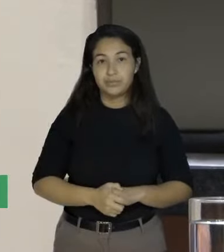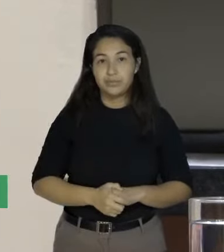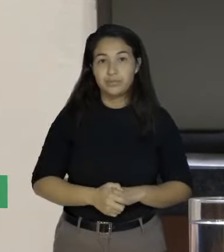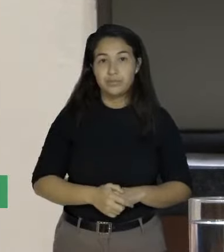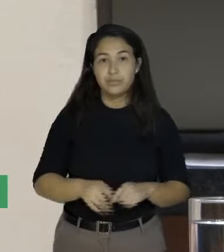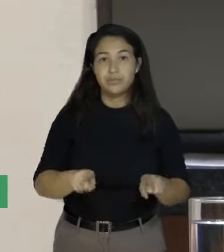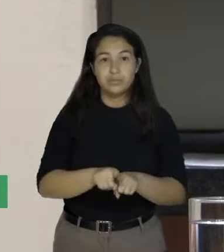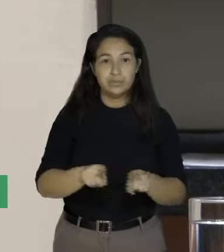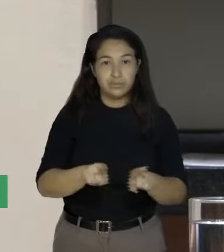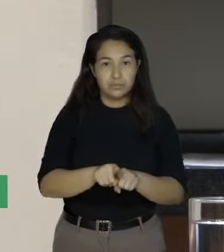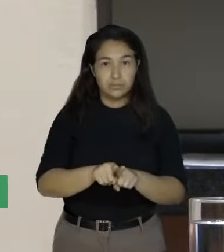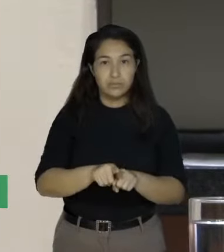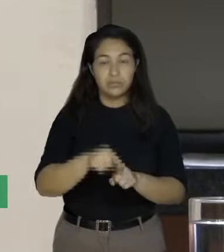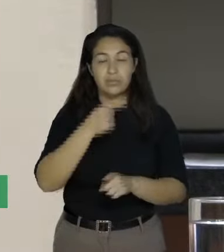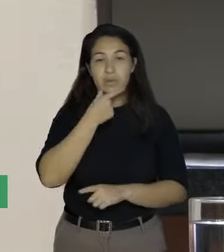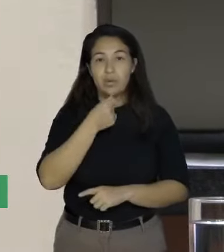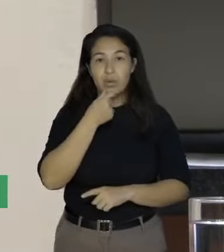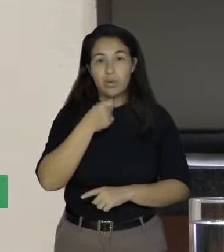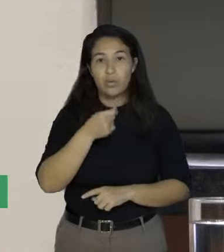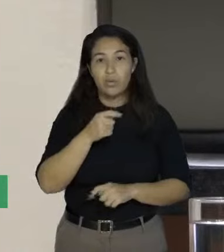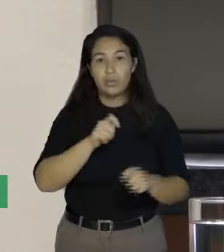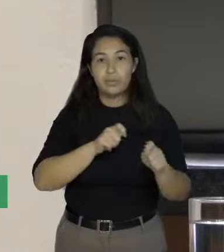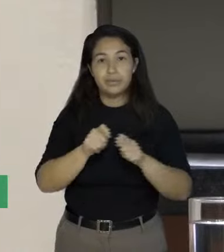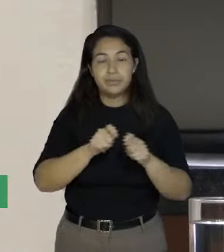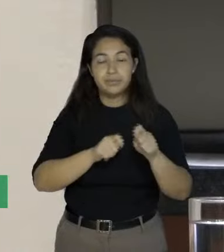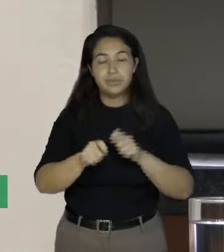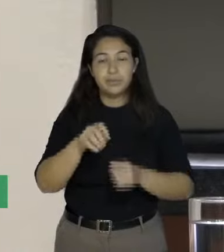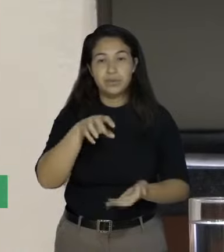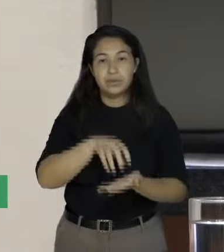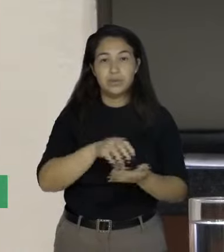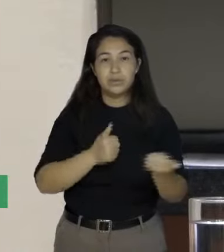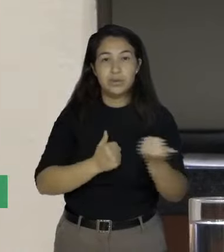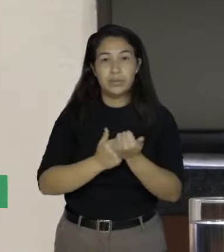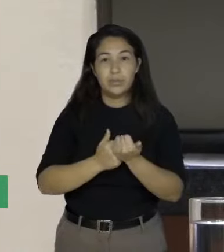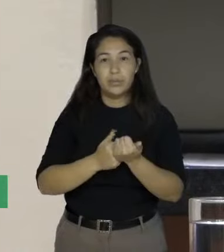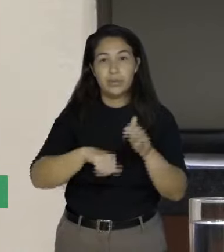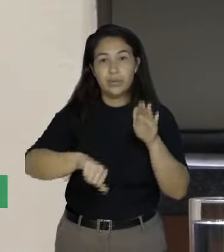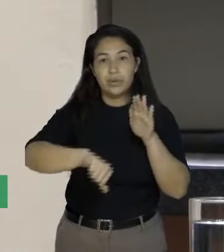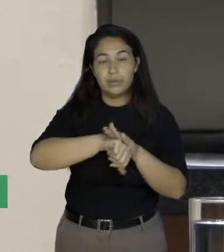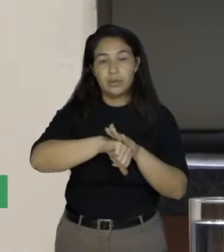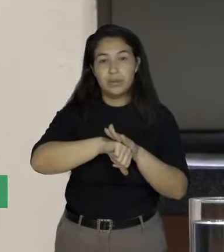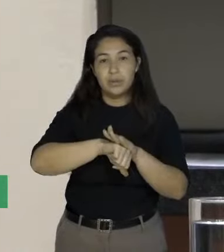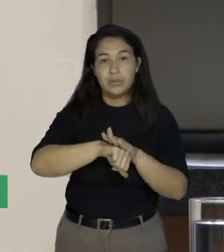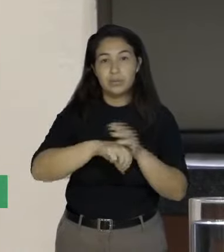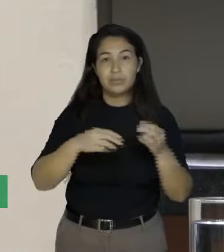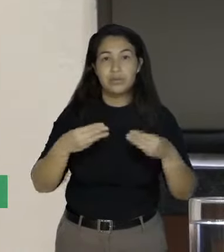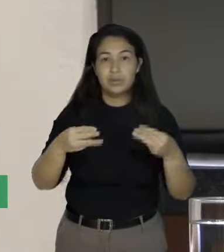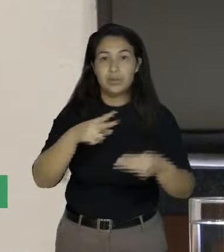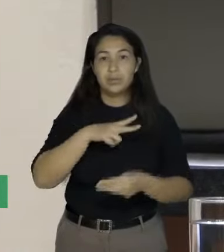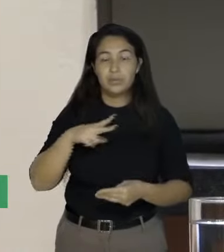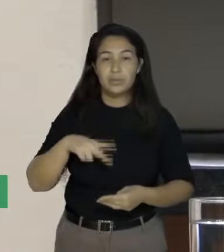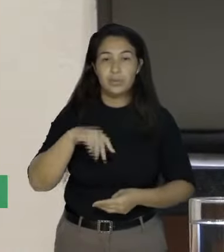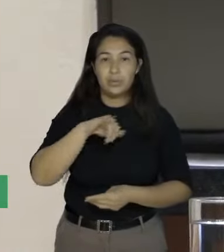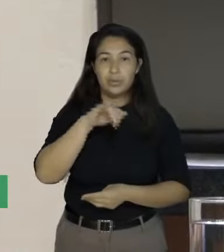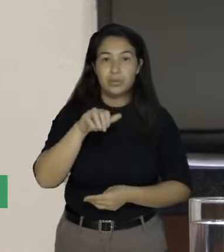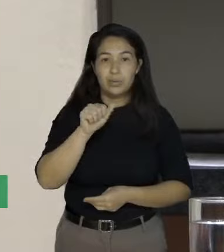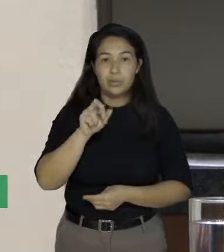Excelentíssimo Senhor coordenador do Centro de Apoio criminal do Ministério Público de Santa Catarina Jardel da Silva